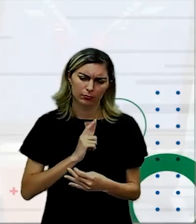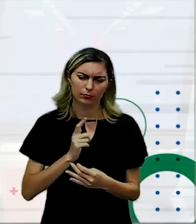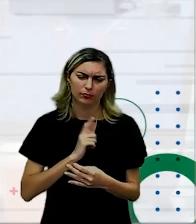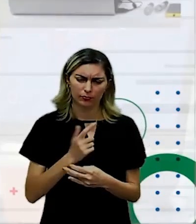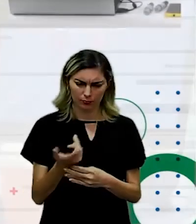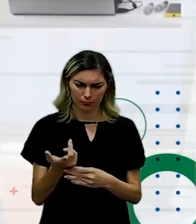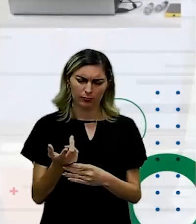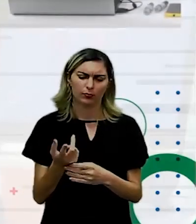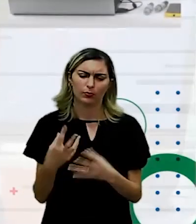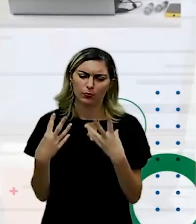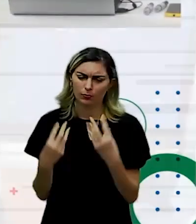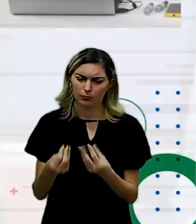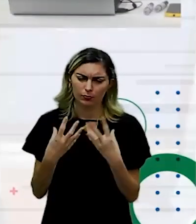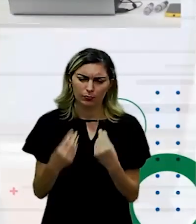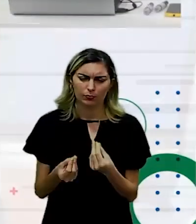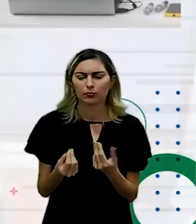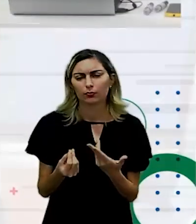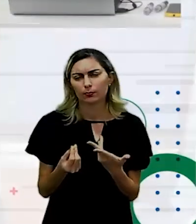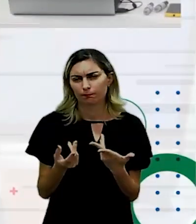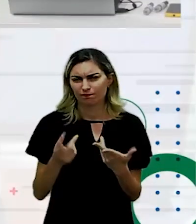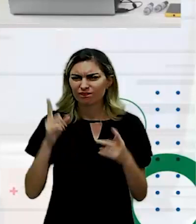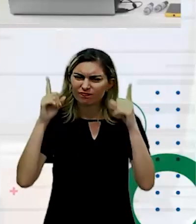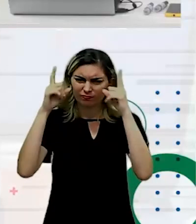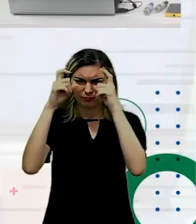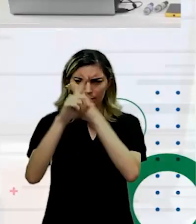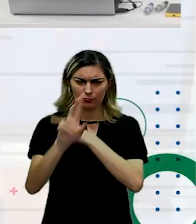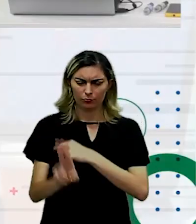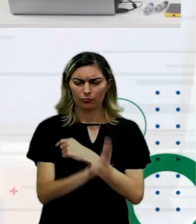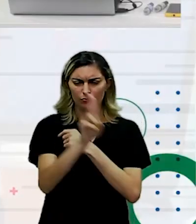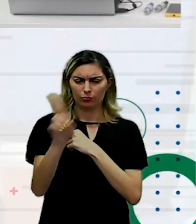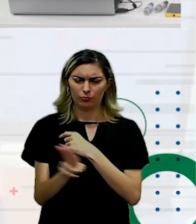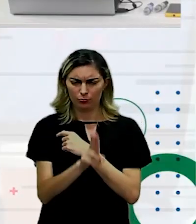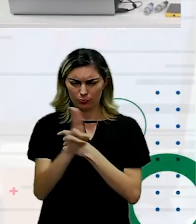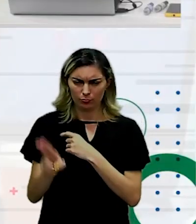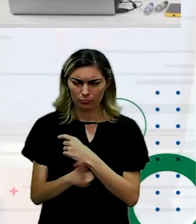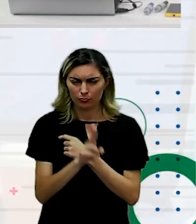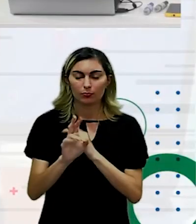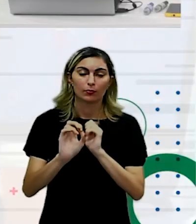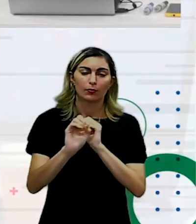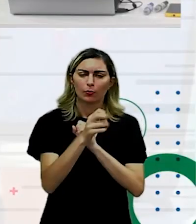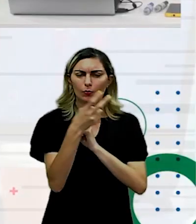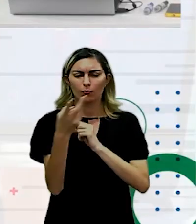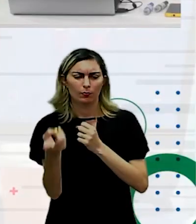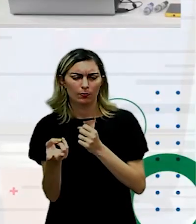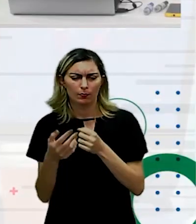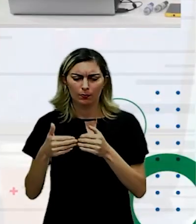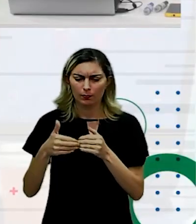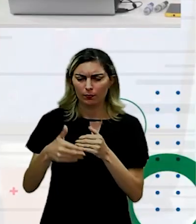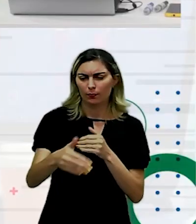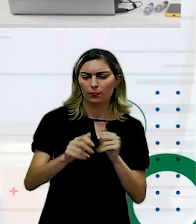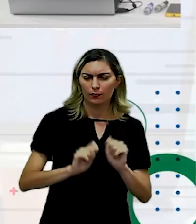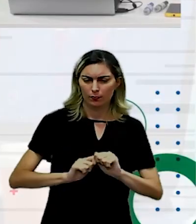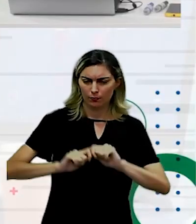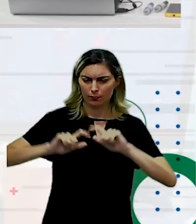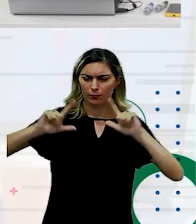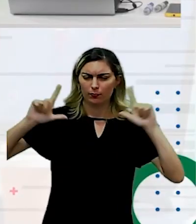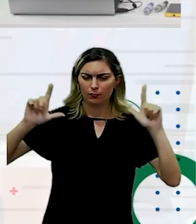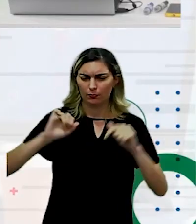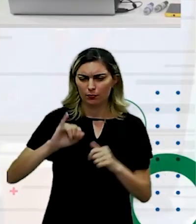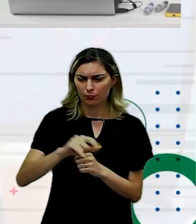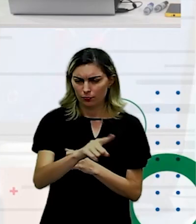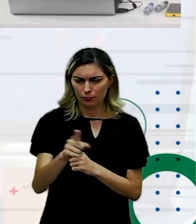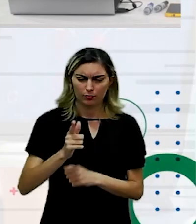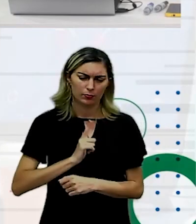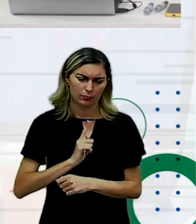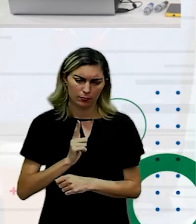sentir muito difícil de usar um botão, ou então passar para outra tela, se você já estiver num ponto